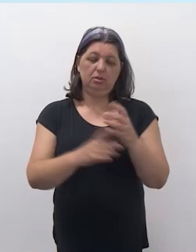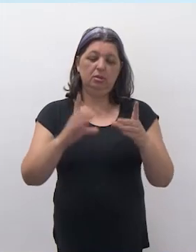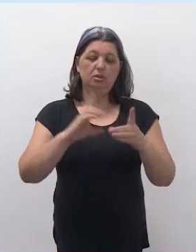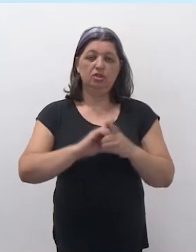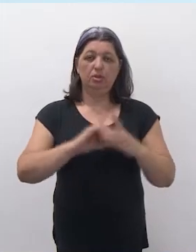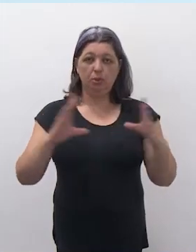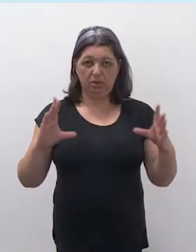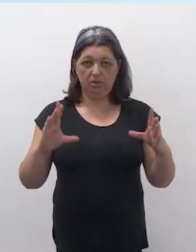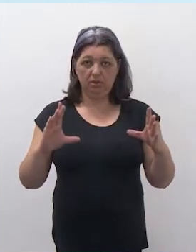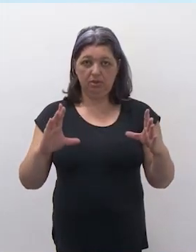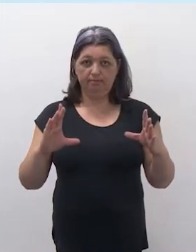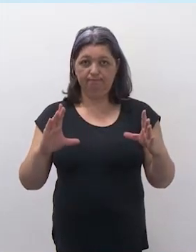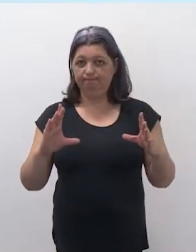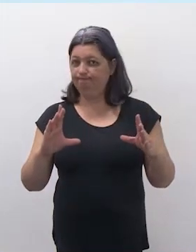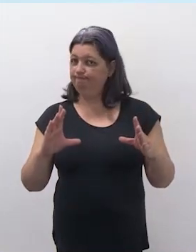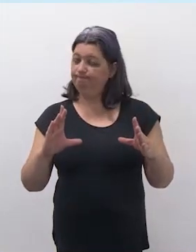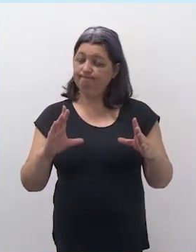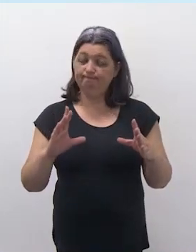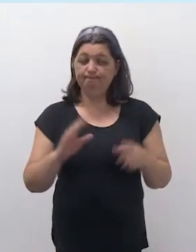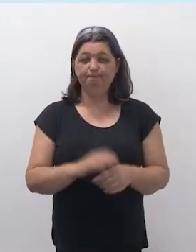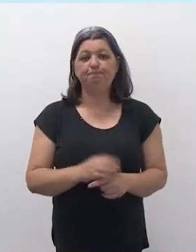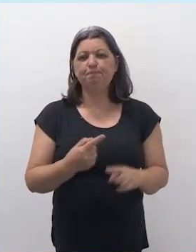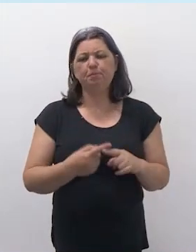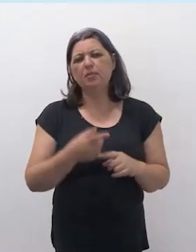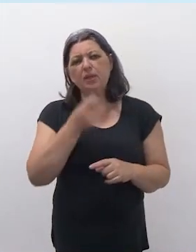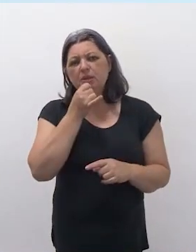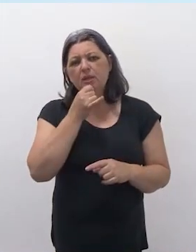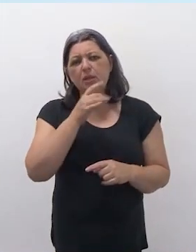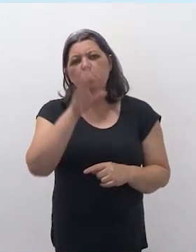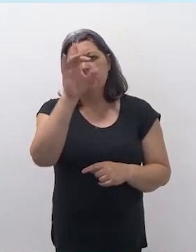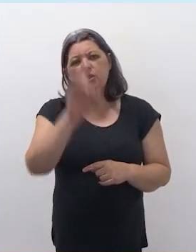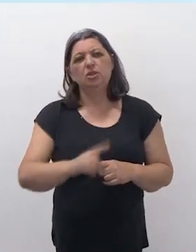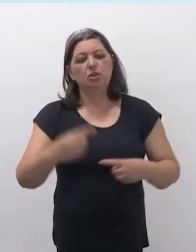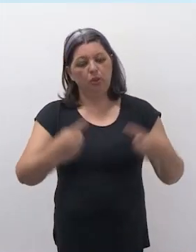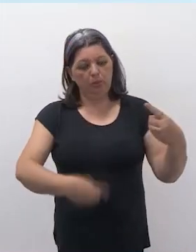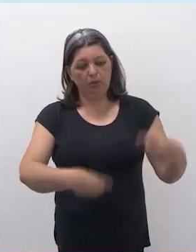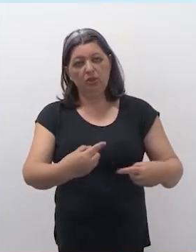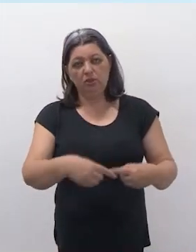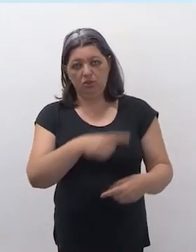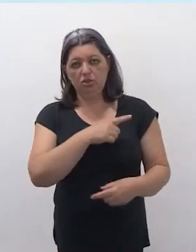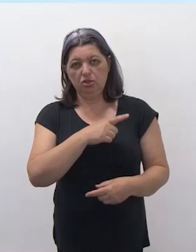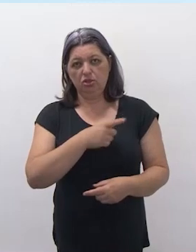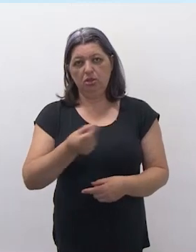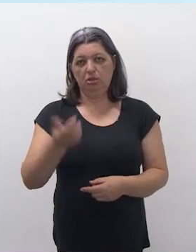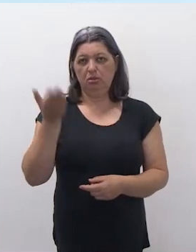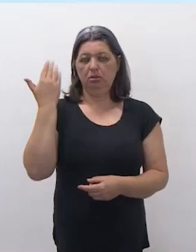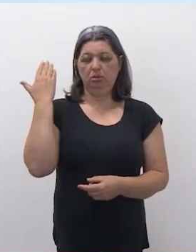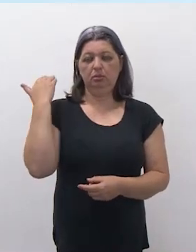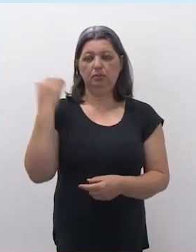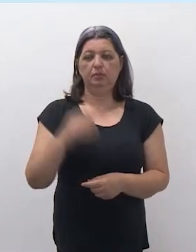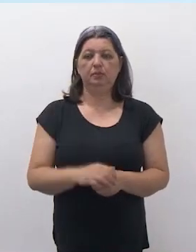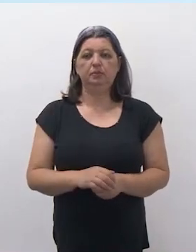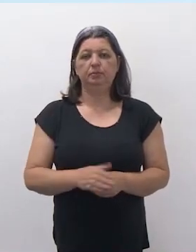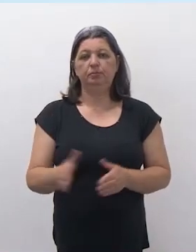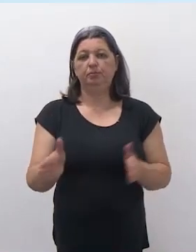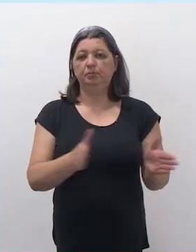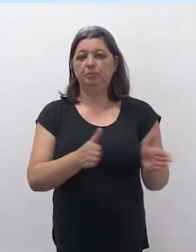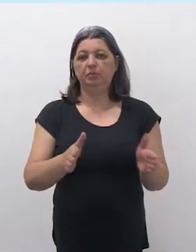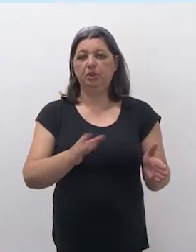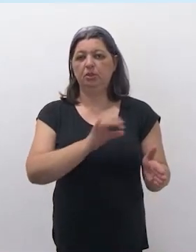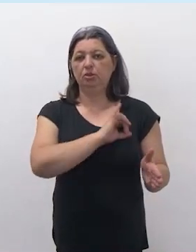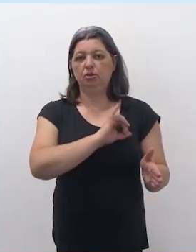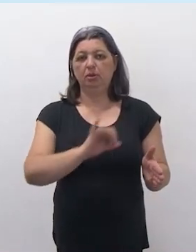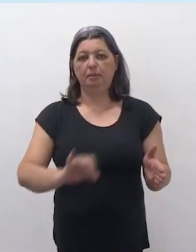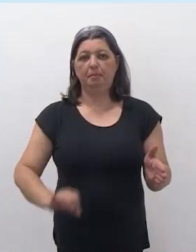importante. Por exemplo, direitos políticos. O Brasil tinha direitos políticos durante o Império, né? No